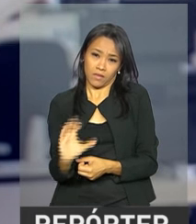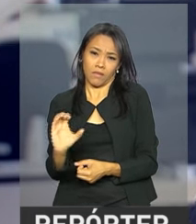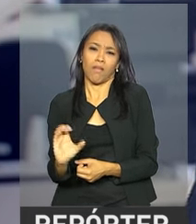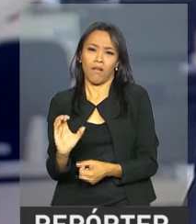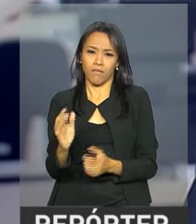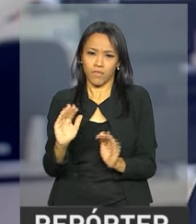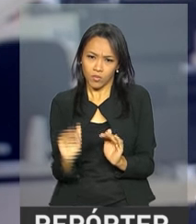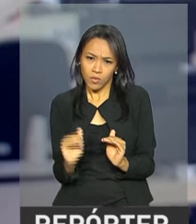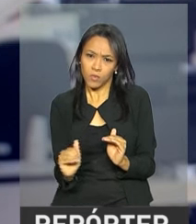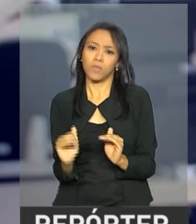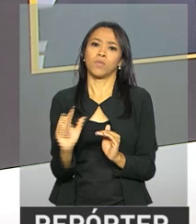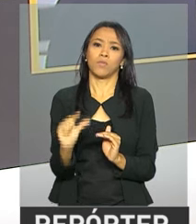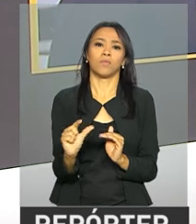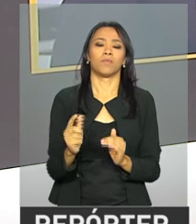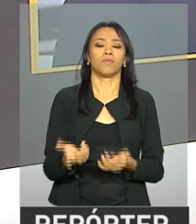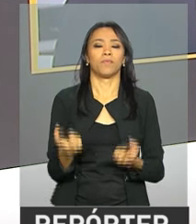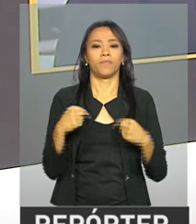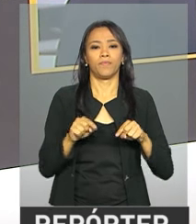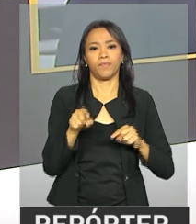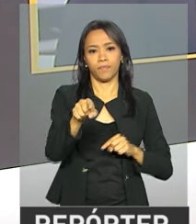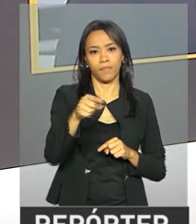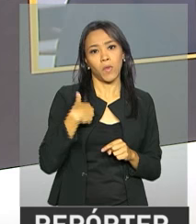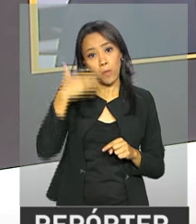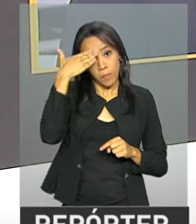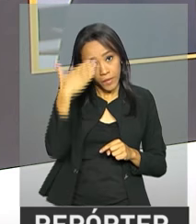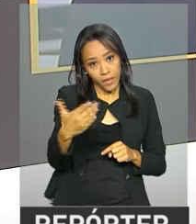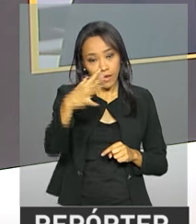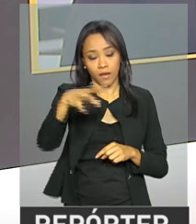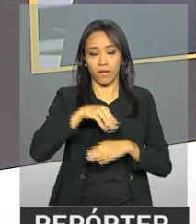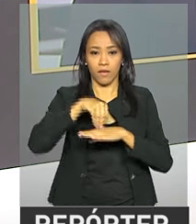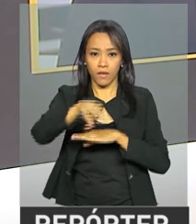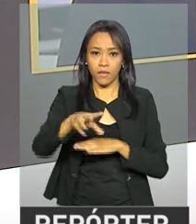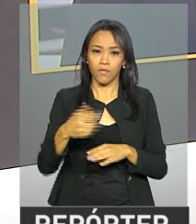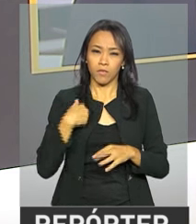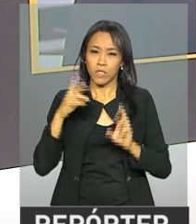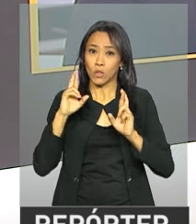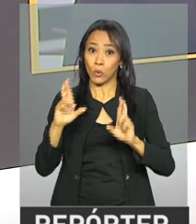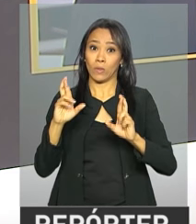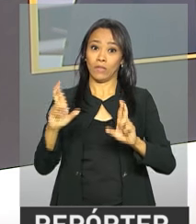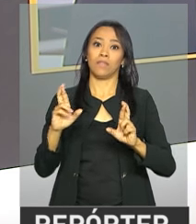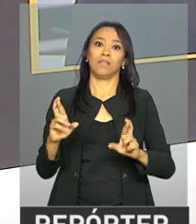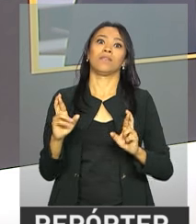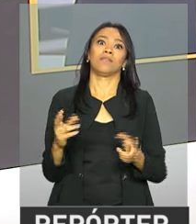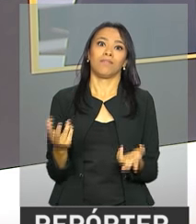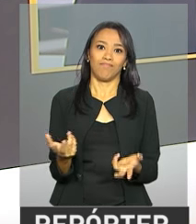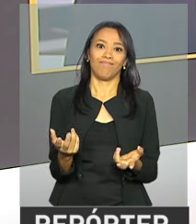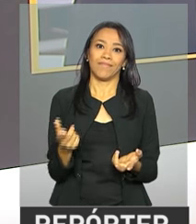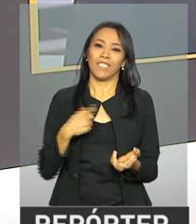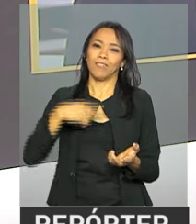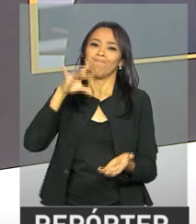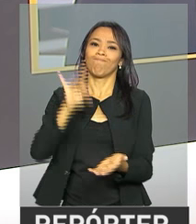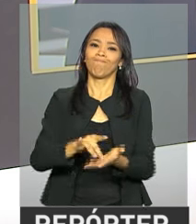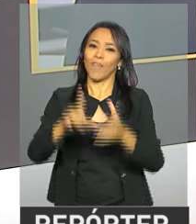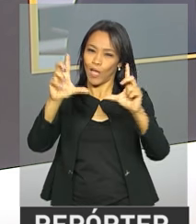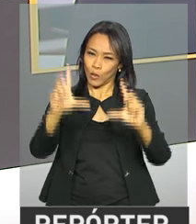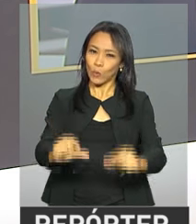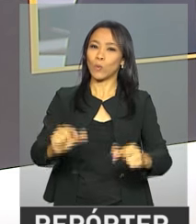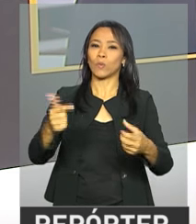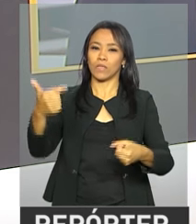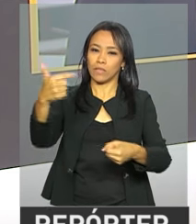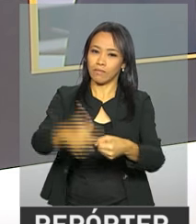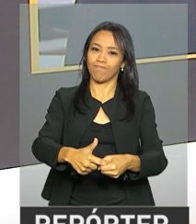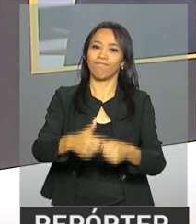Leandro eu volto com você aí em Brasília Tá ok Zé Obrigado pelas suas informações Vamos torcer para que acha haja realmente essa redução para o